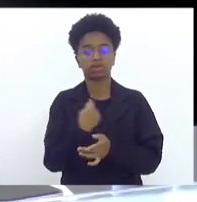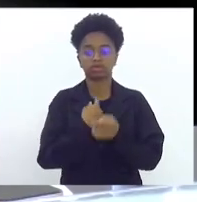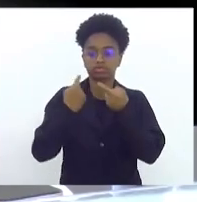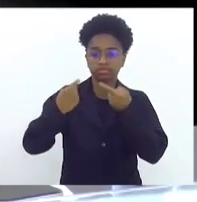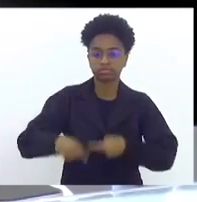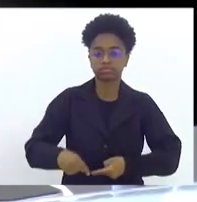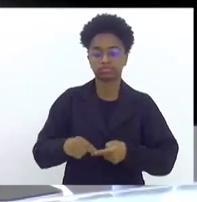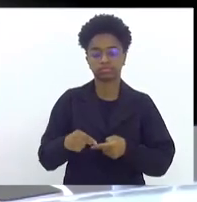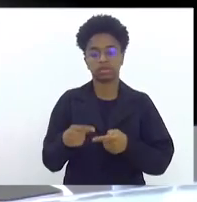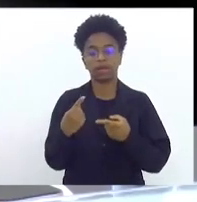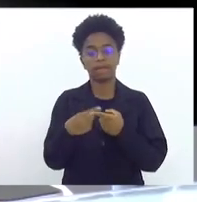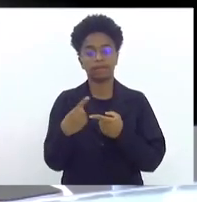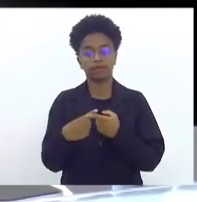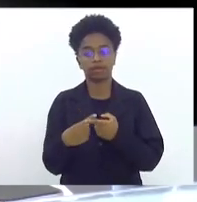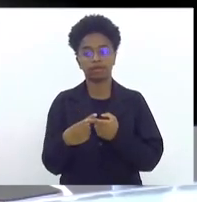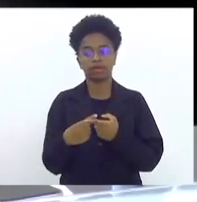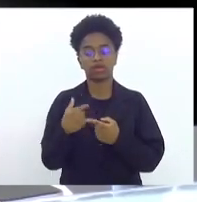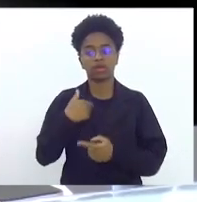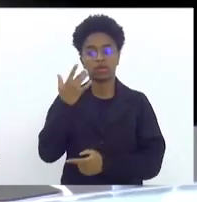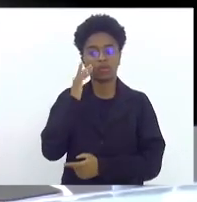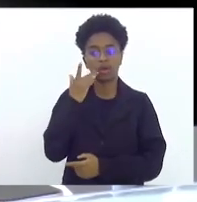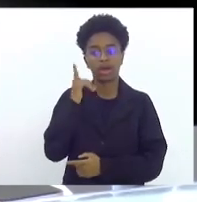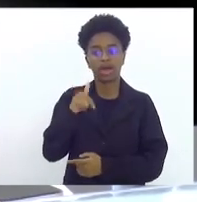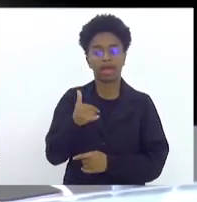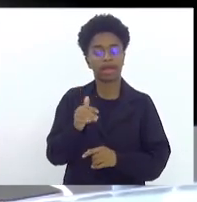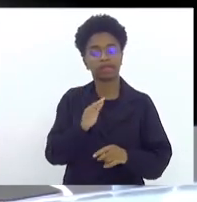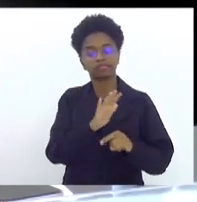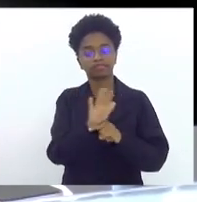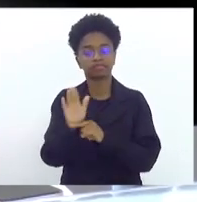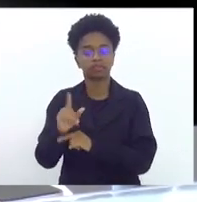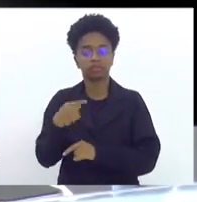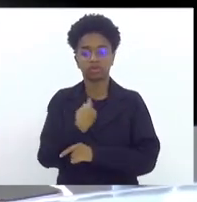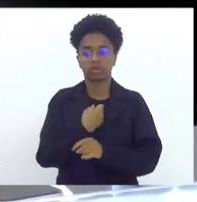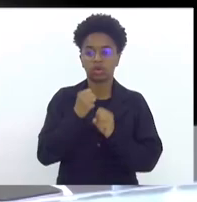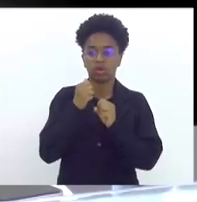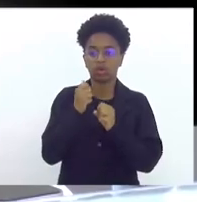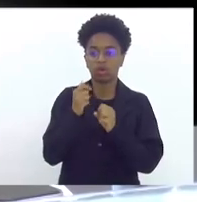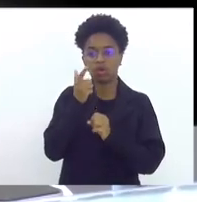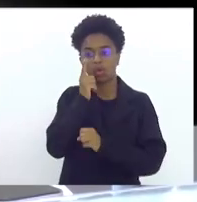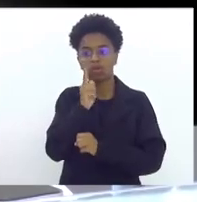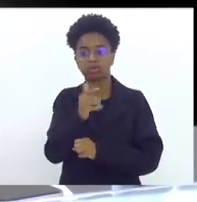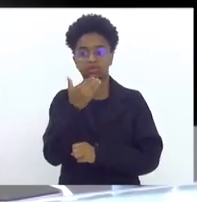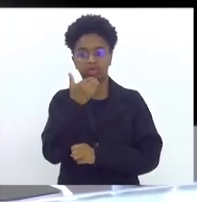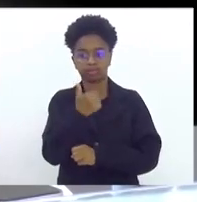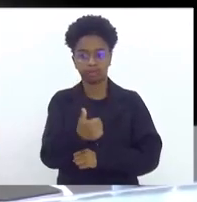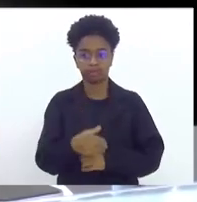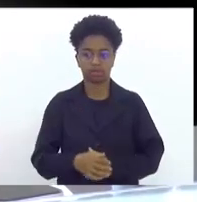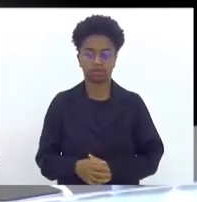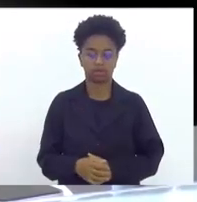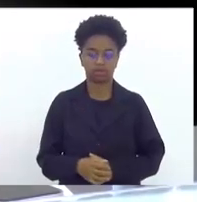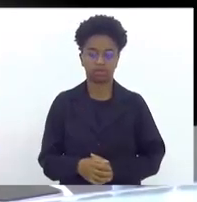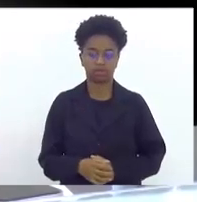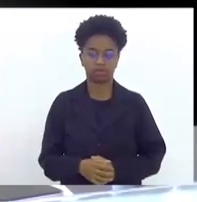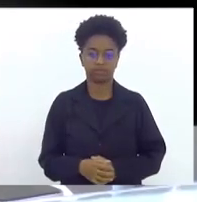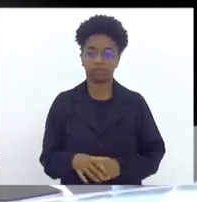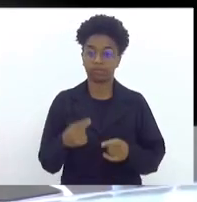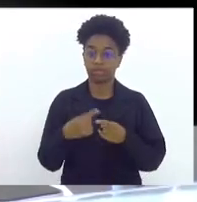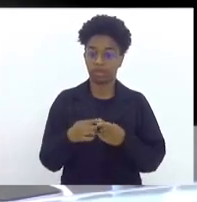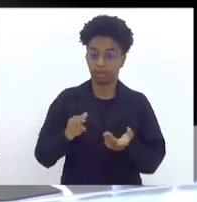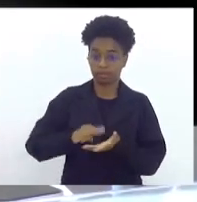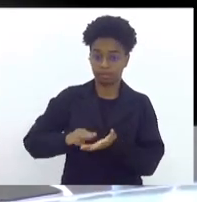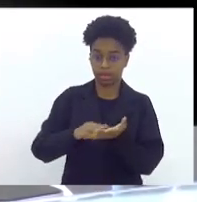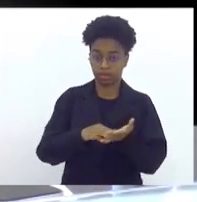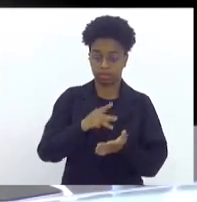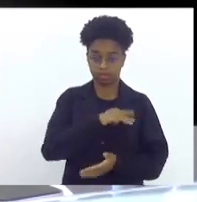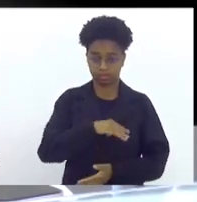debater a honra porque eu acho que essa é a contribuição que nós podemos dar melhor é o o de membros do MP que